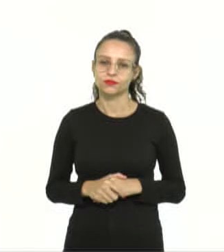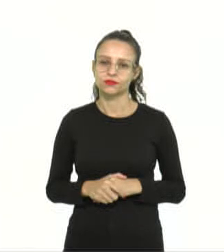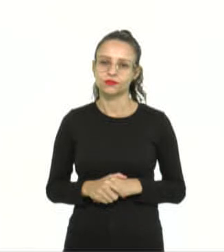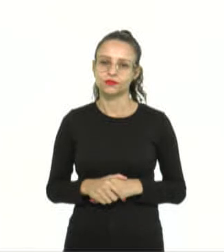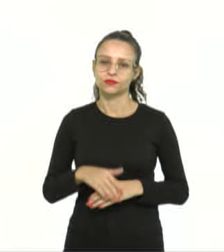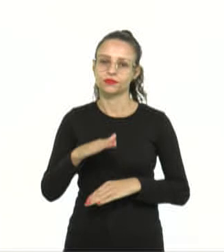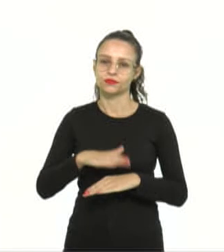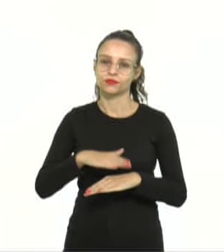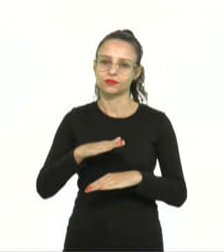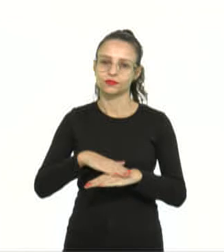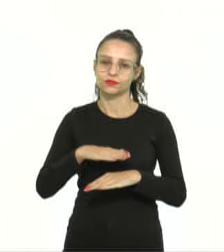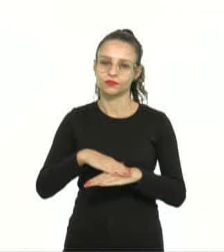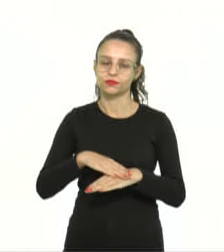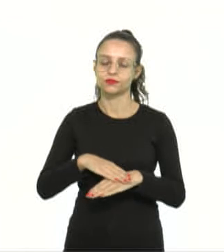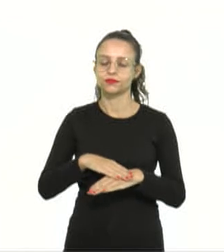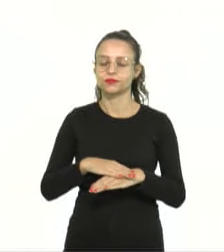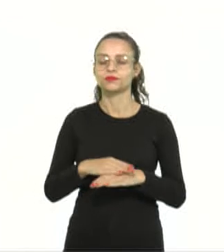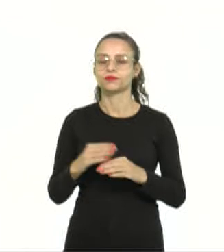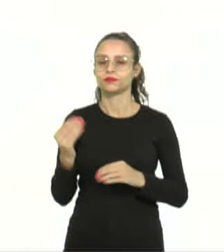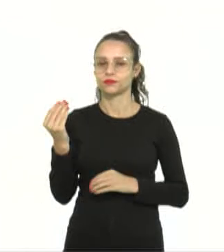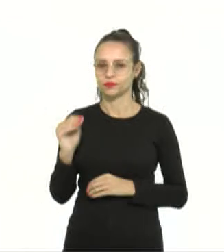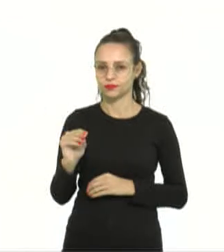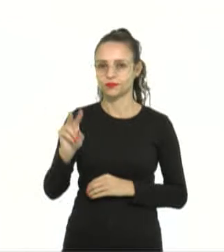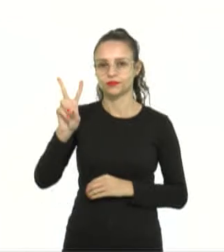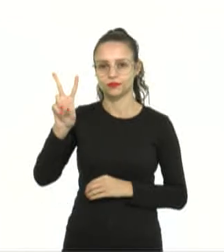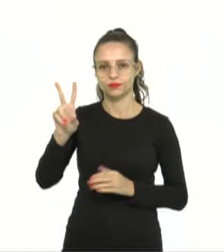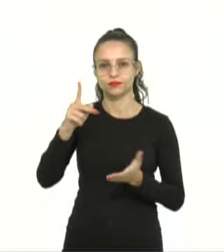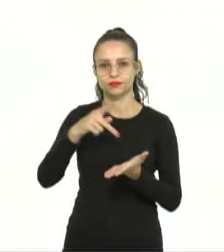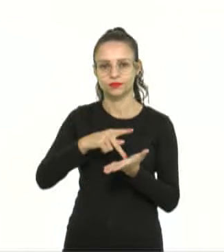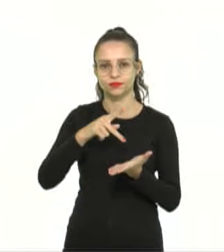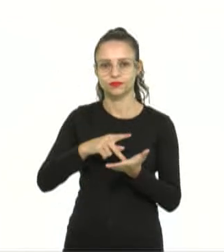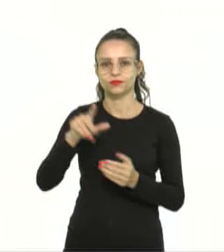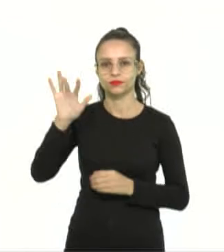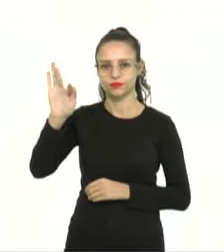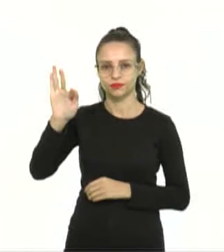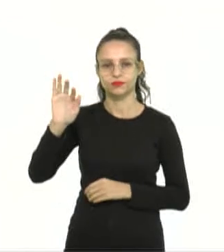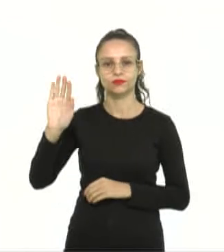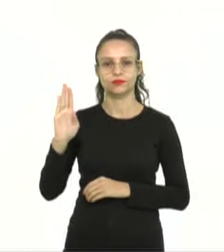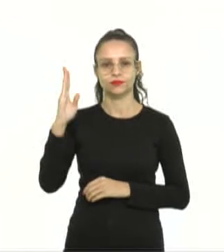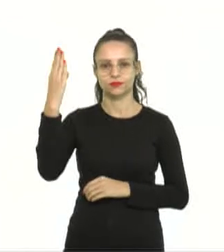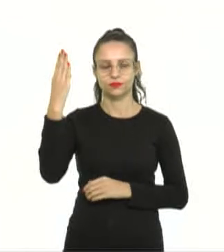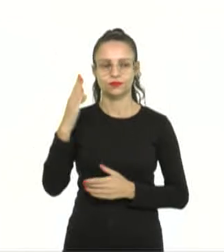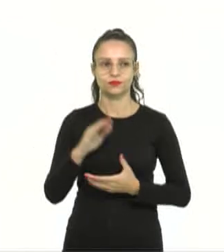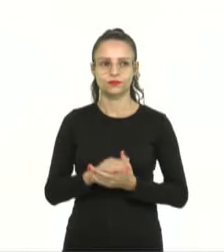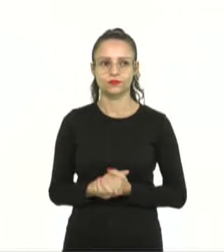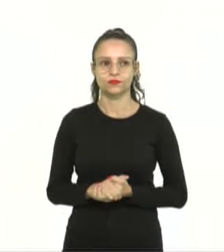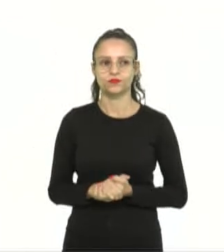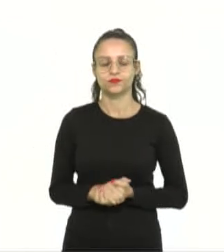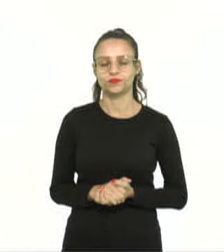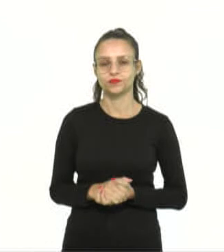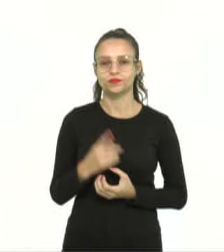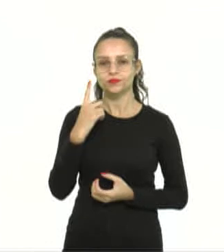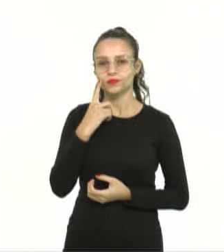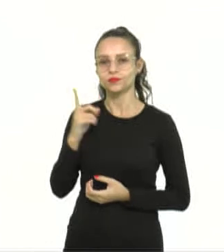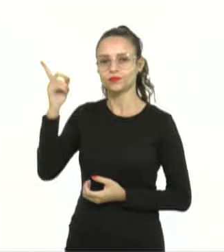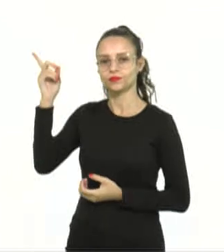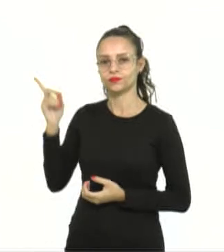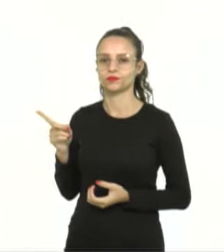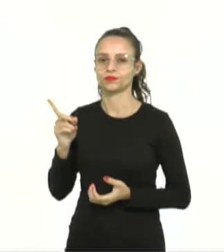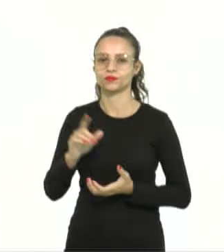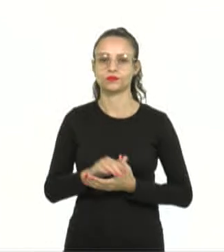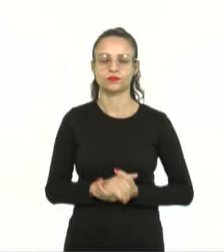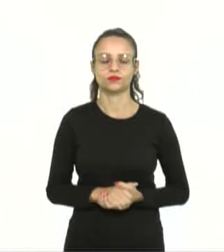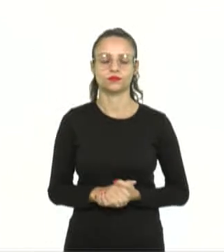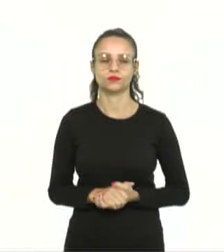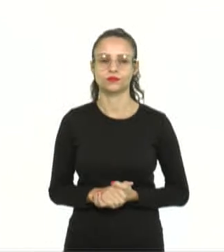señala V para verdadeiro, o F para falso, tá? Se celebra o último